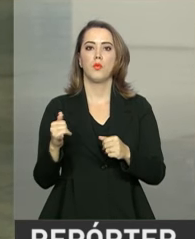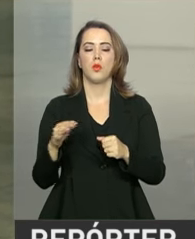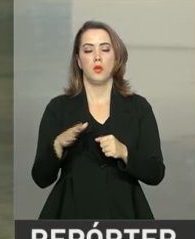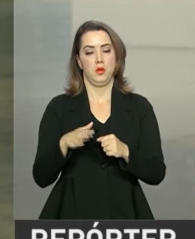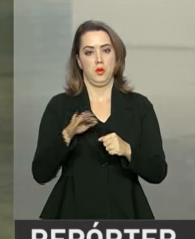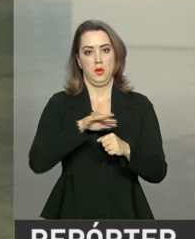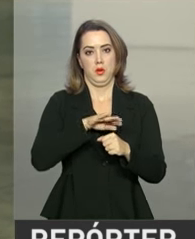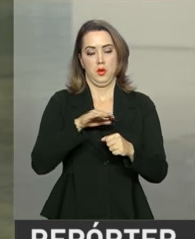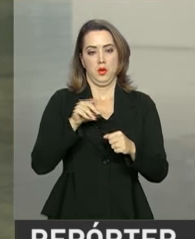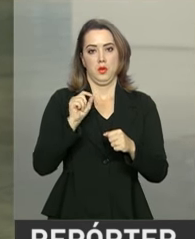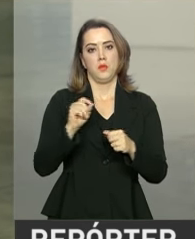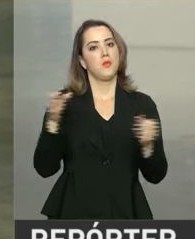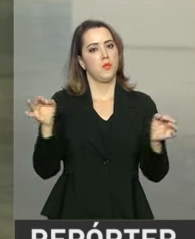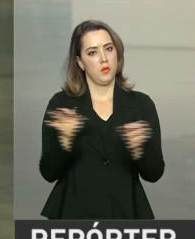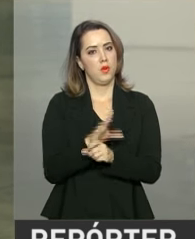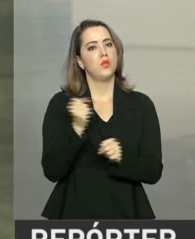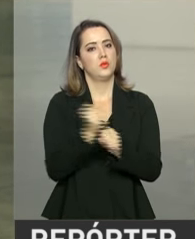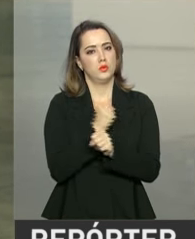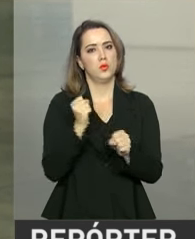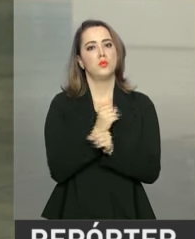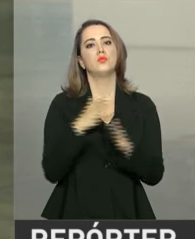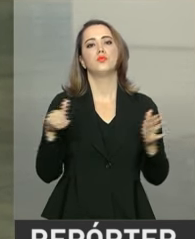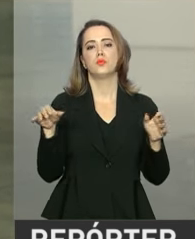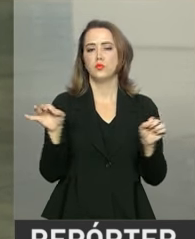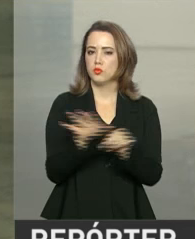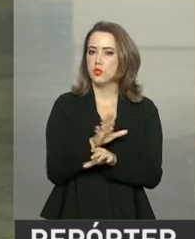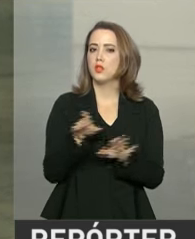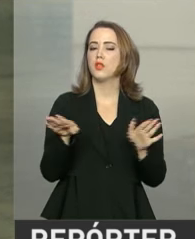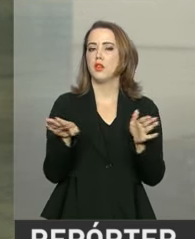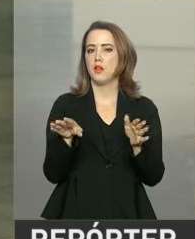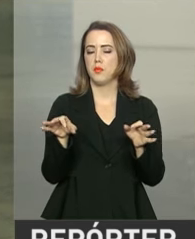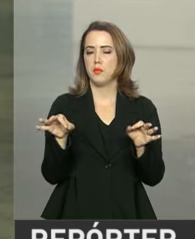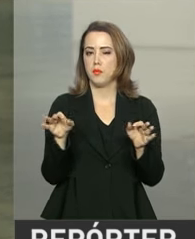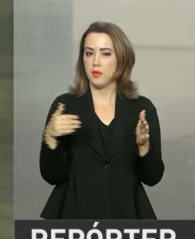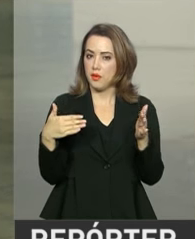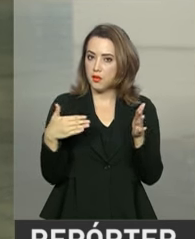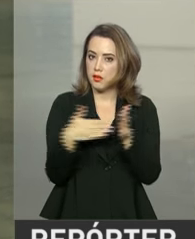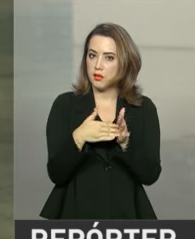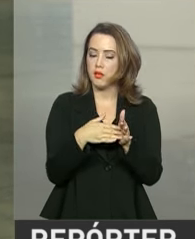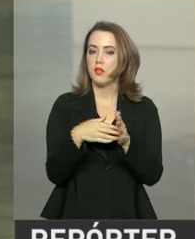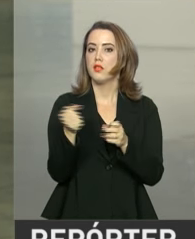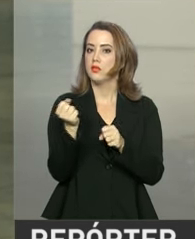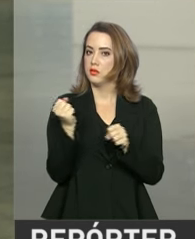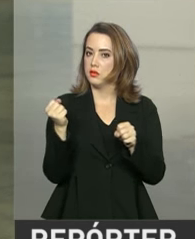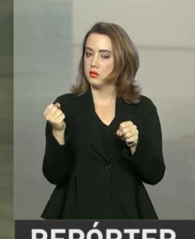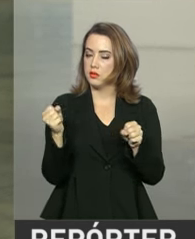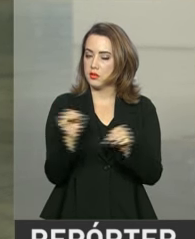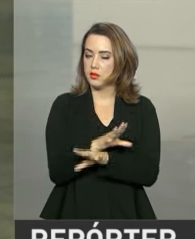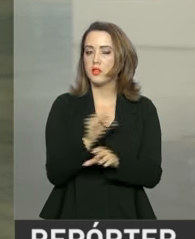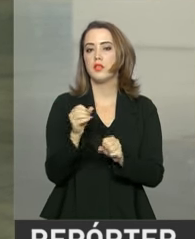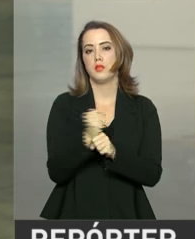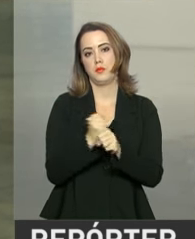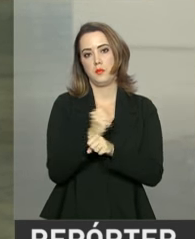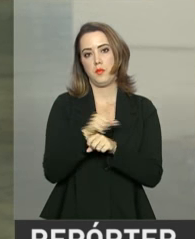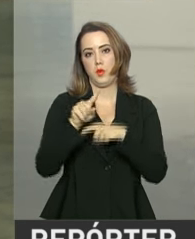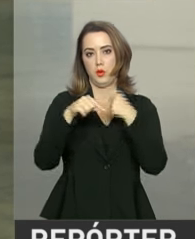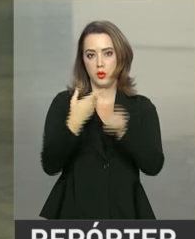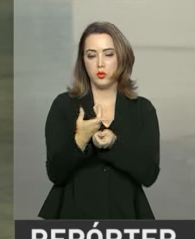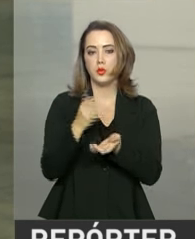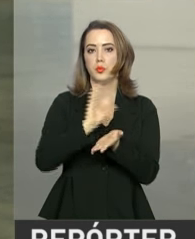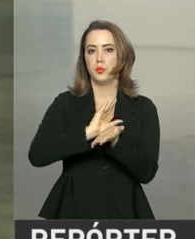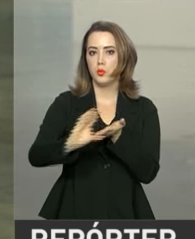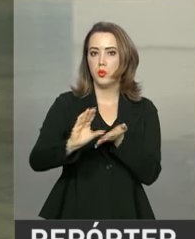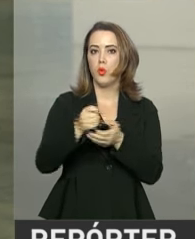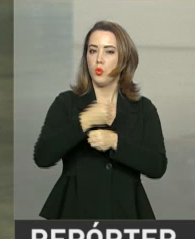Guaíba seja finalizada até o final do ano. Mais um montante de recursos vai ser necessário no ano que vem para a